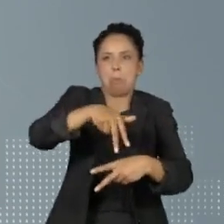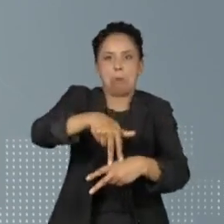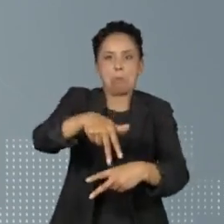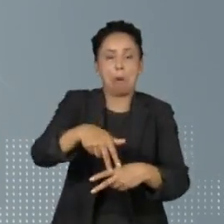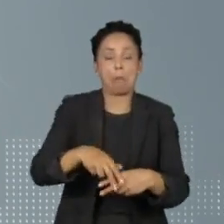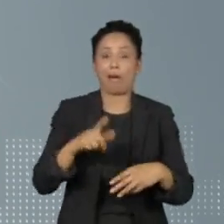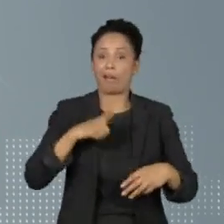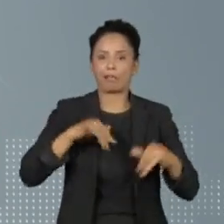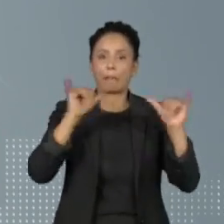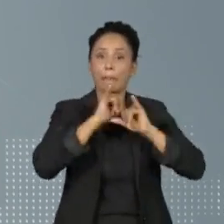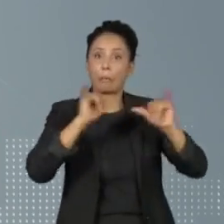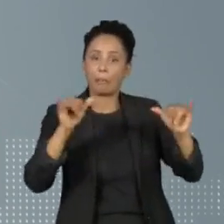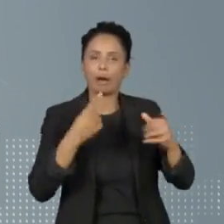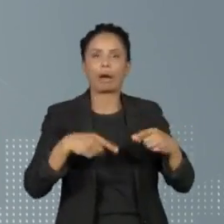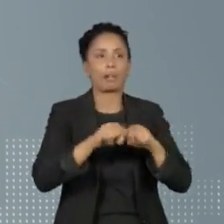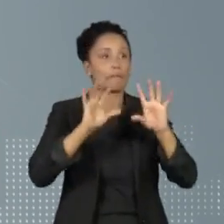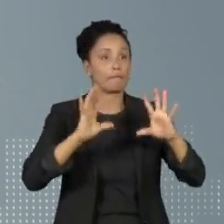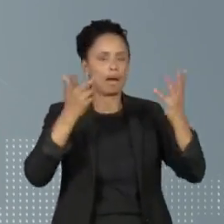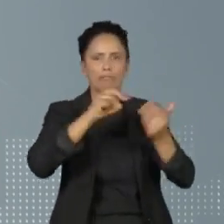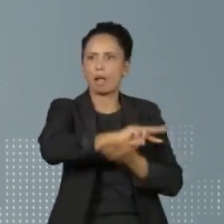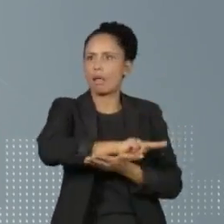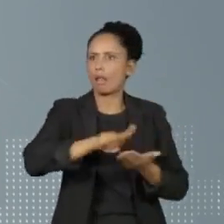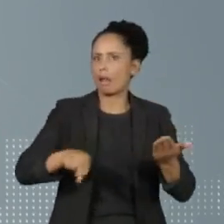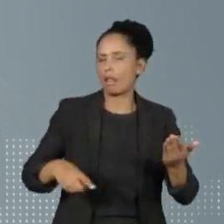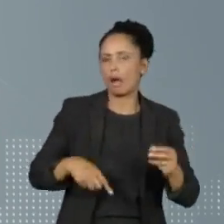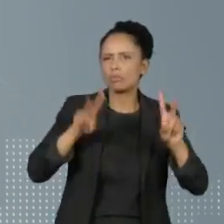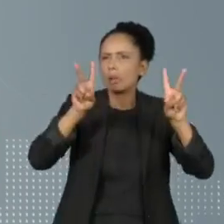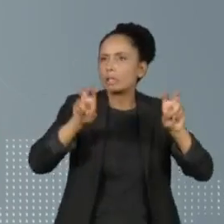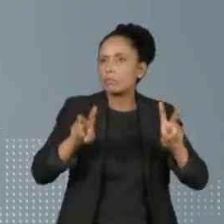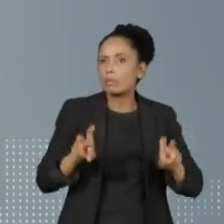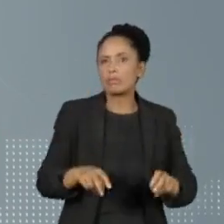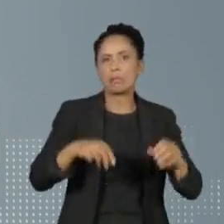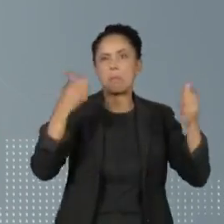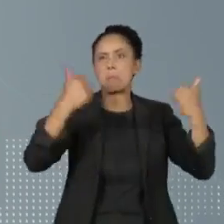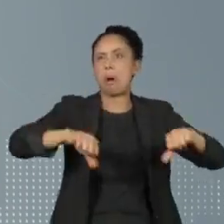propagandas e os demais festejos com o mesmo tema foram cancelados